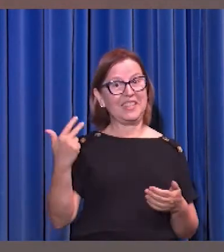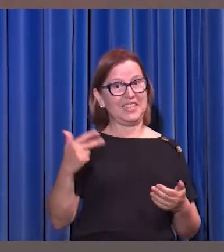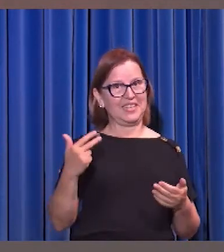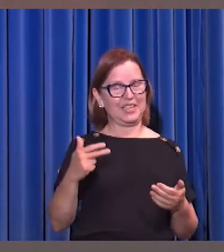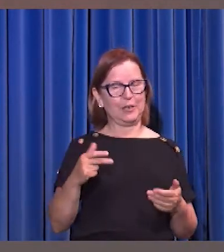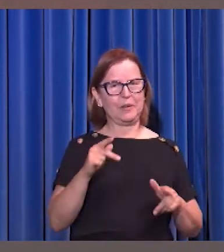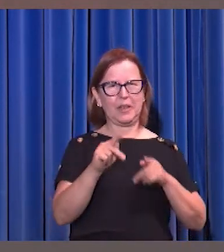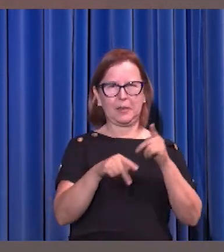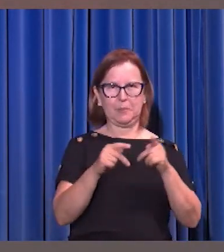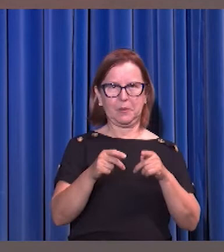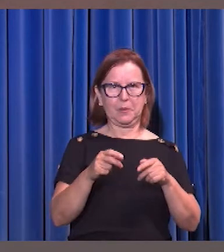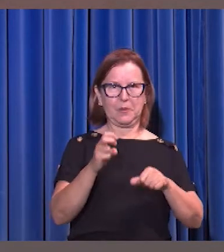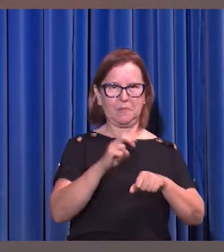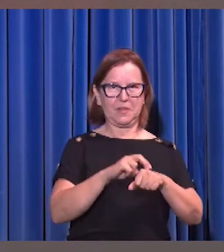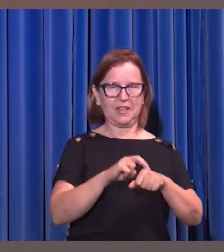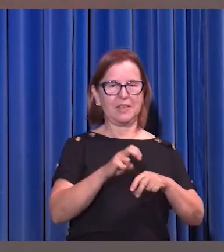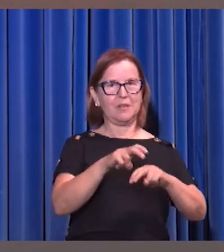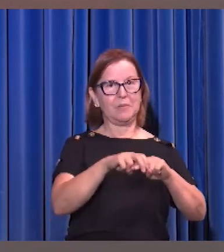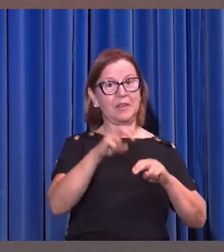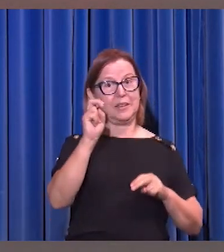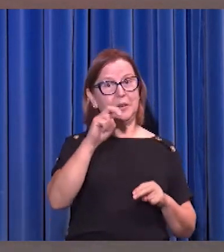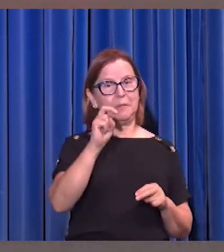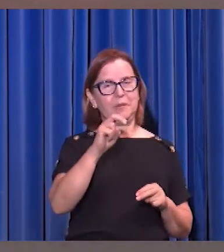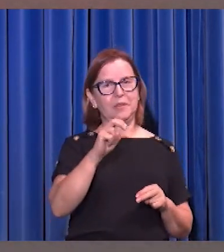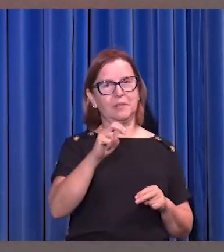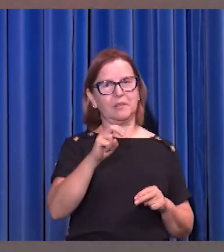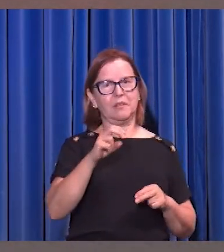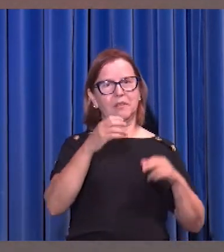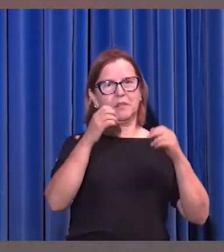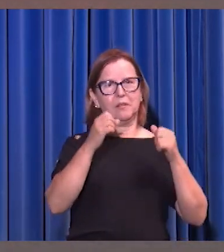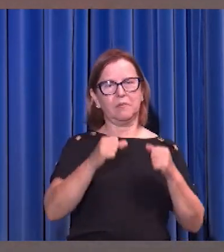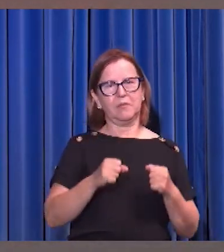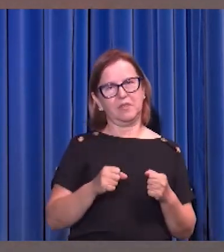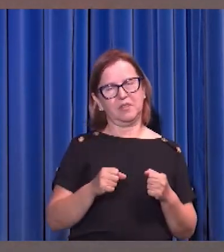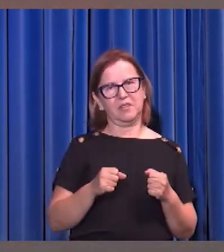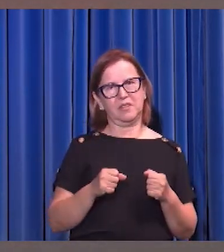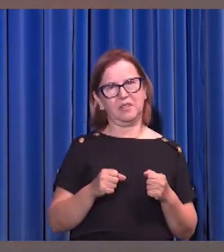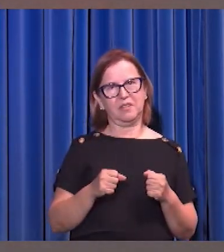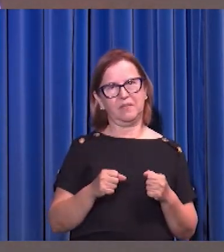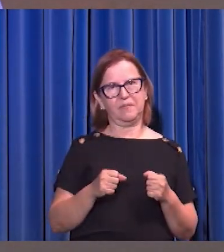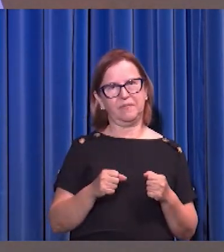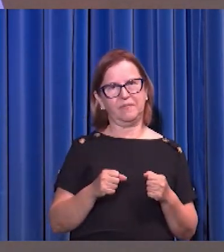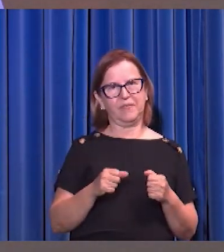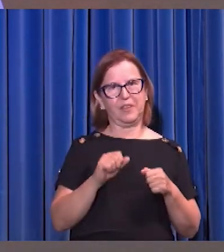as pessoas que foram picadas pelas serpentes poderiam ingressar, quem sabe, numa ONG.